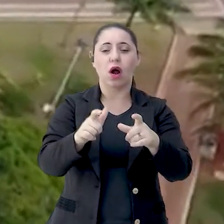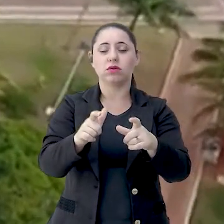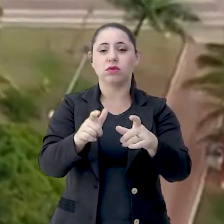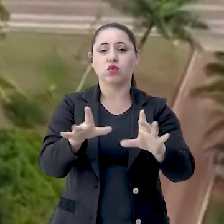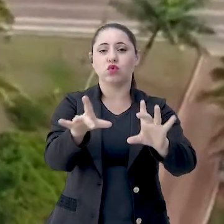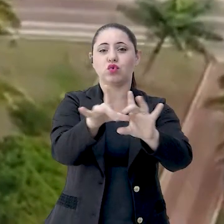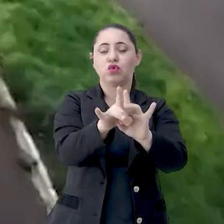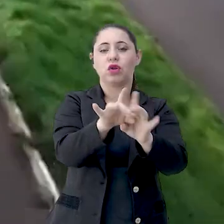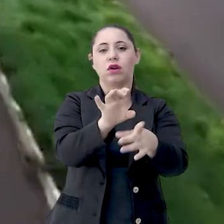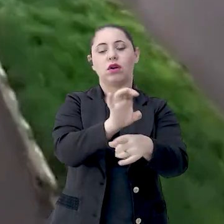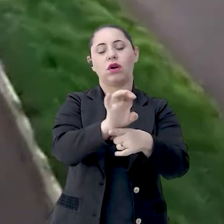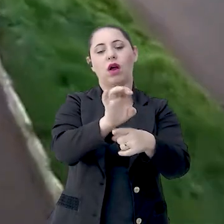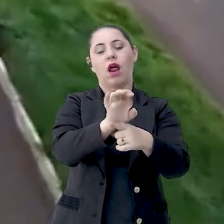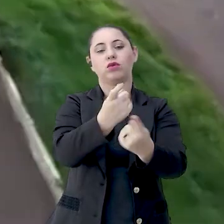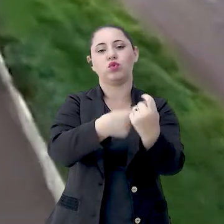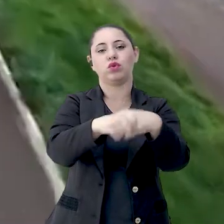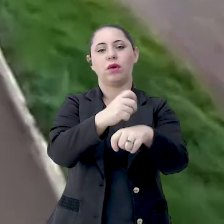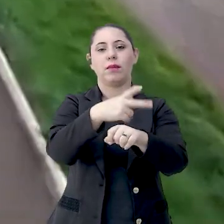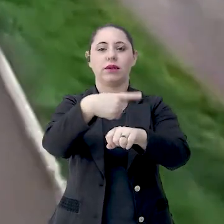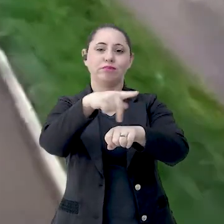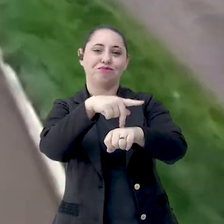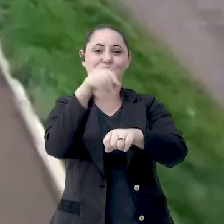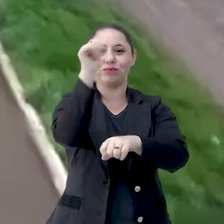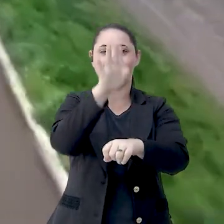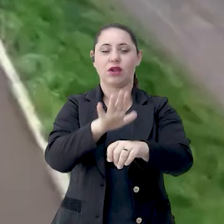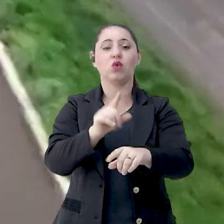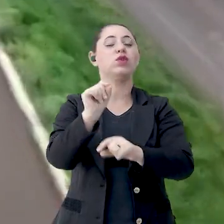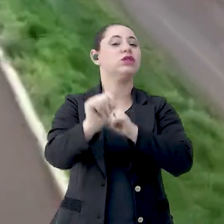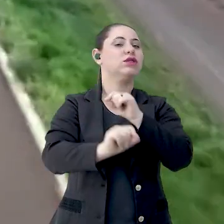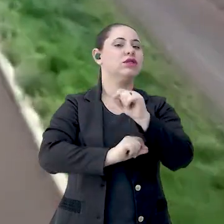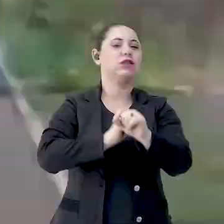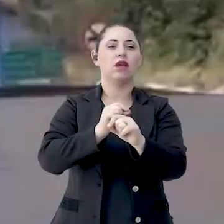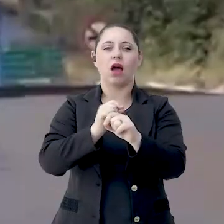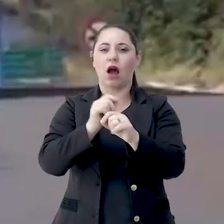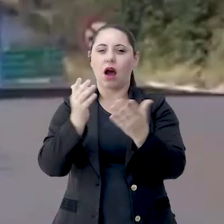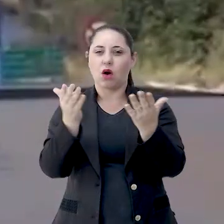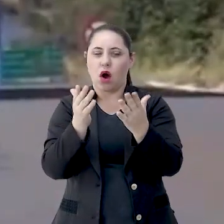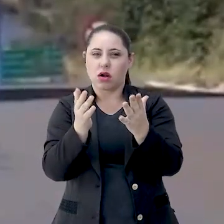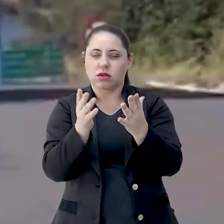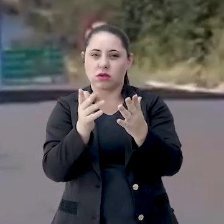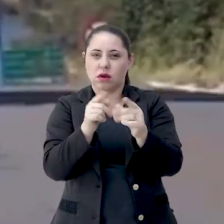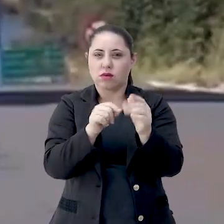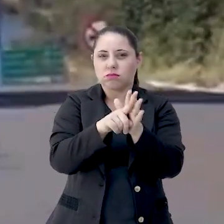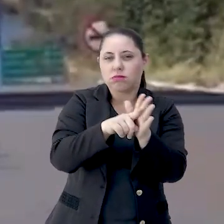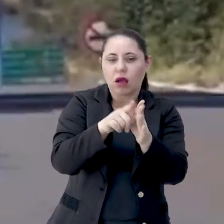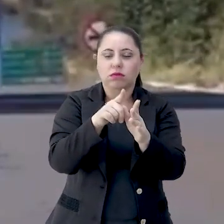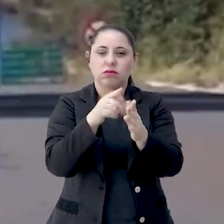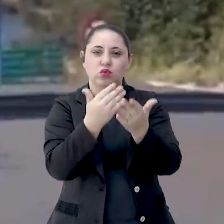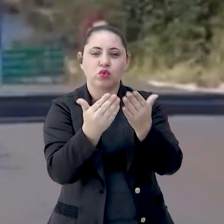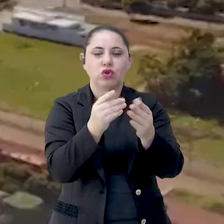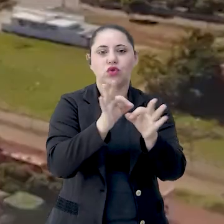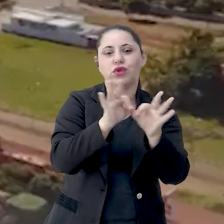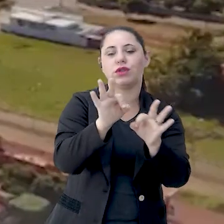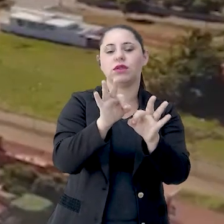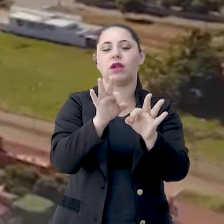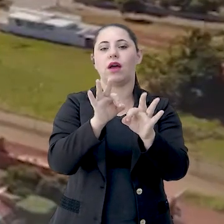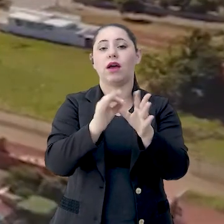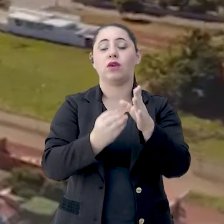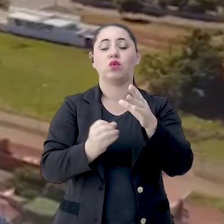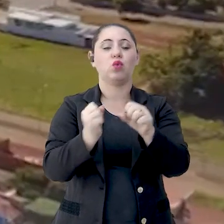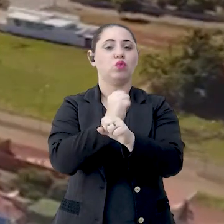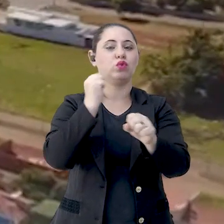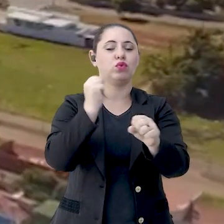do gasoduto e o fortalecimento das relações comerciais dentro do Mercosul. A